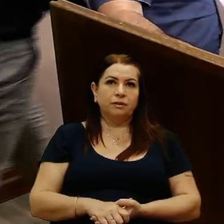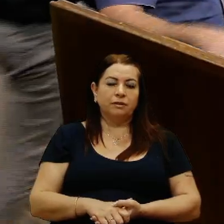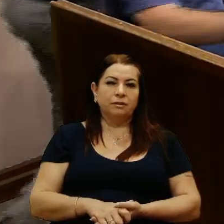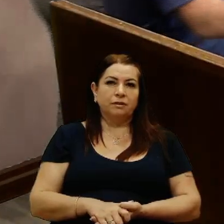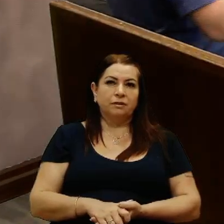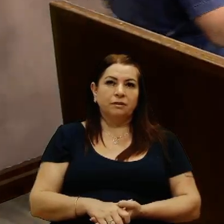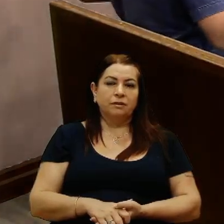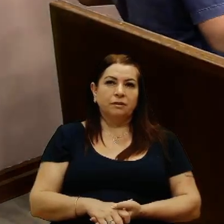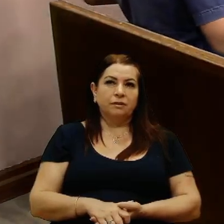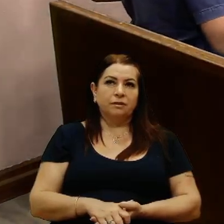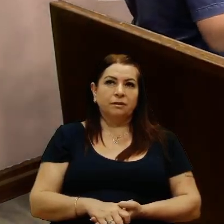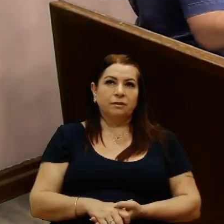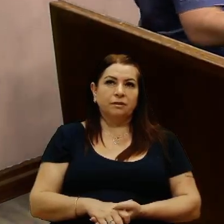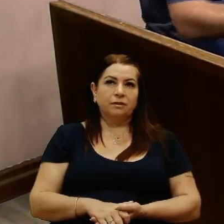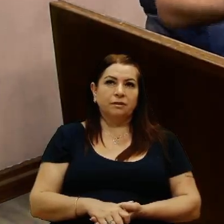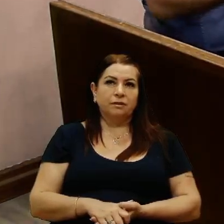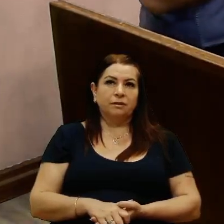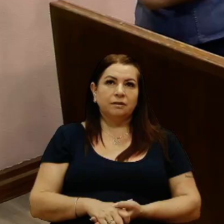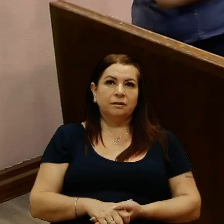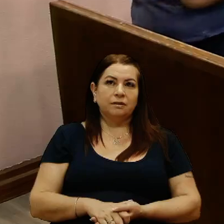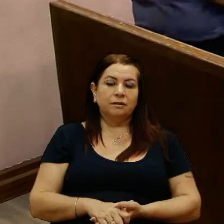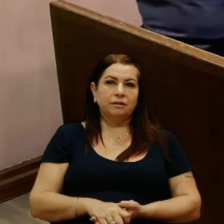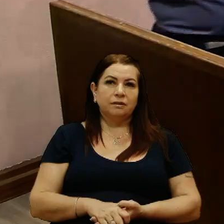Vou tirar esse note daqui. Posso tirar?